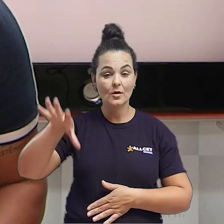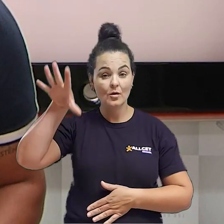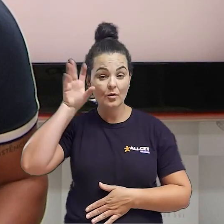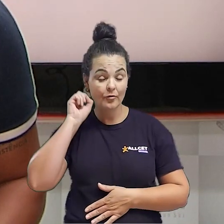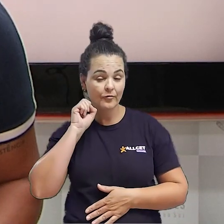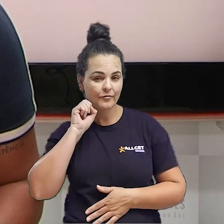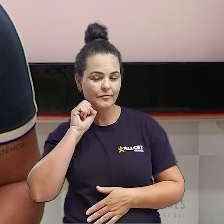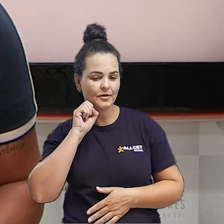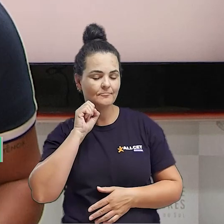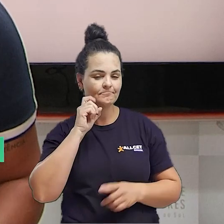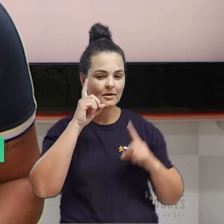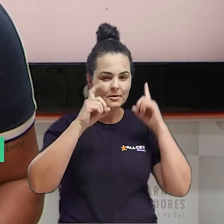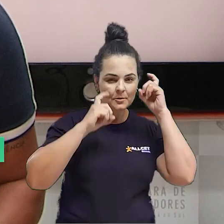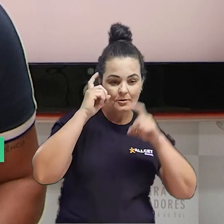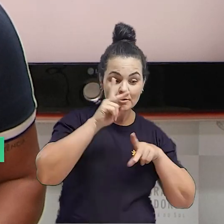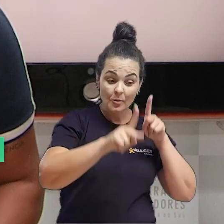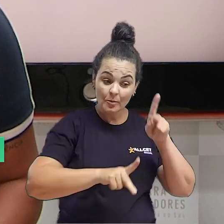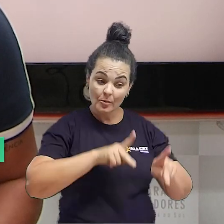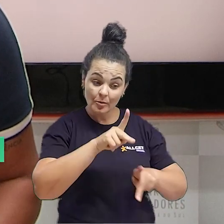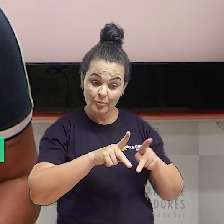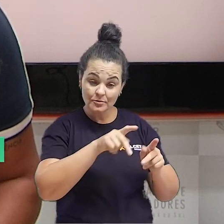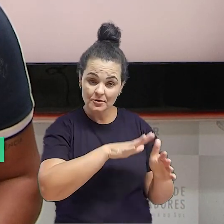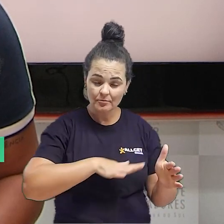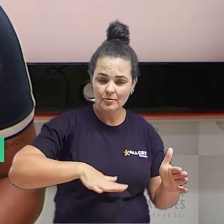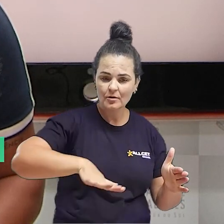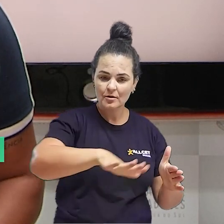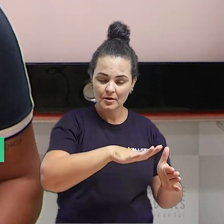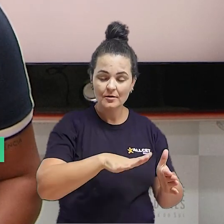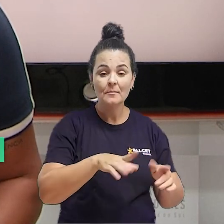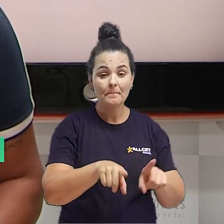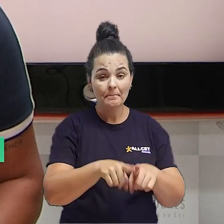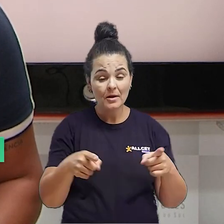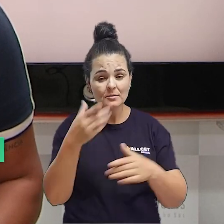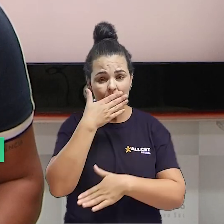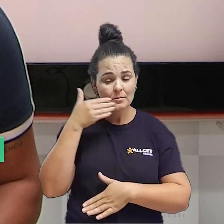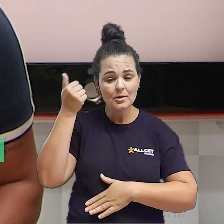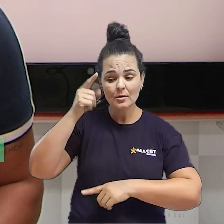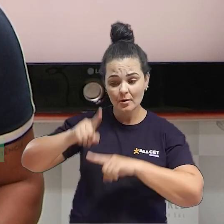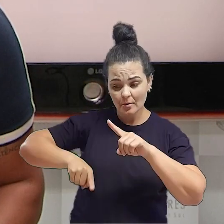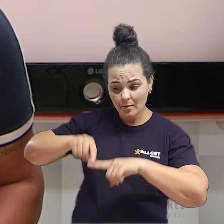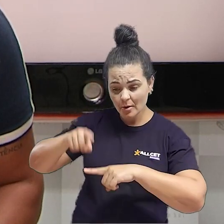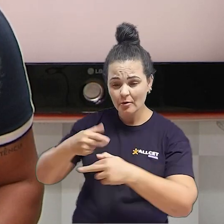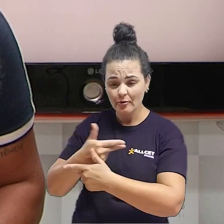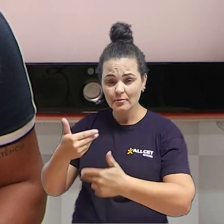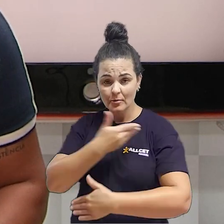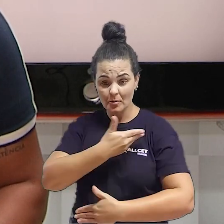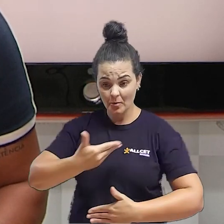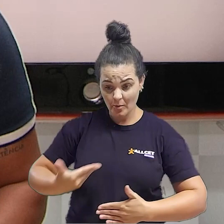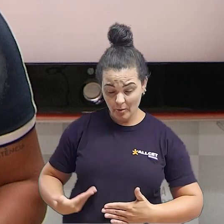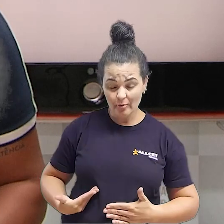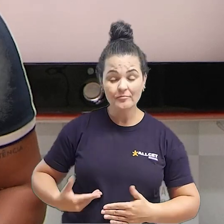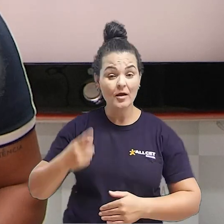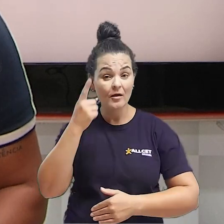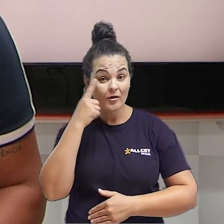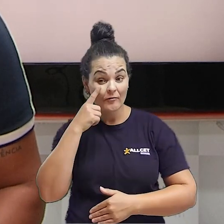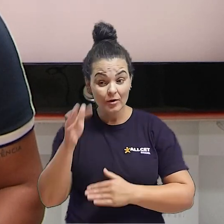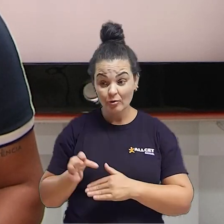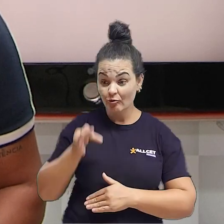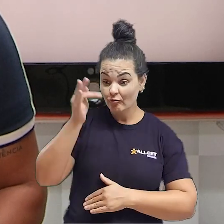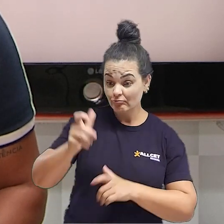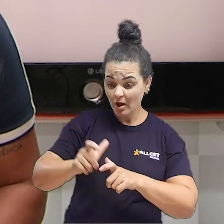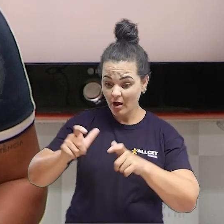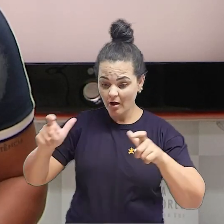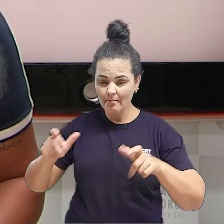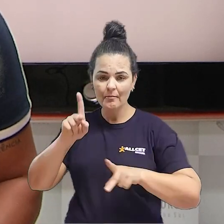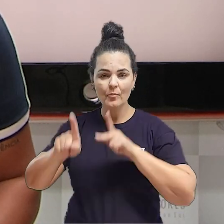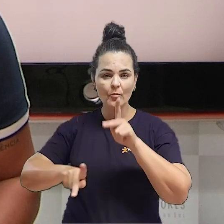ouvir os anseios da população e principalmente melhorar um equipamento público visando o crescimento populacional